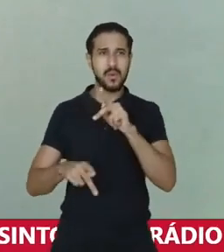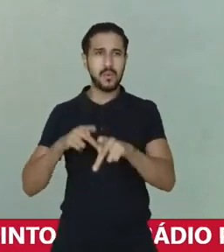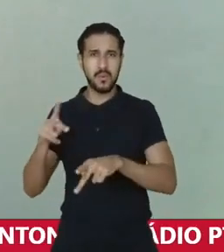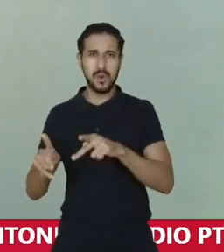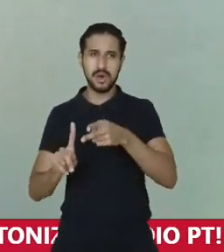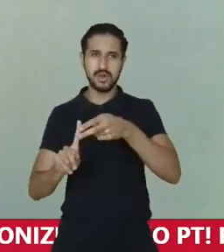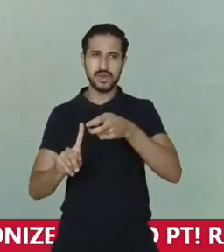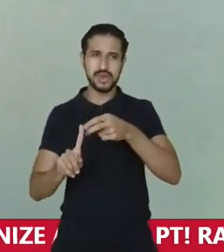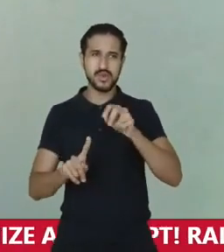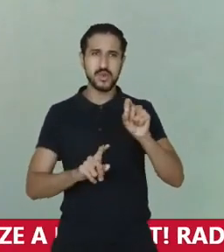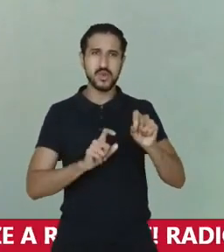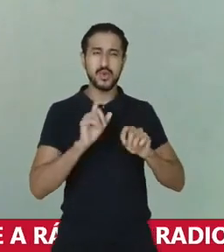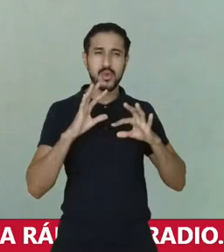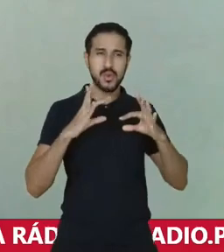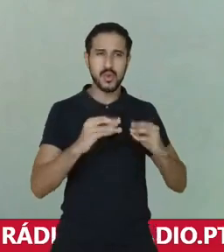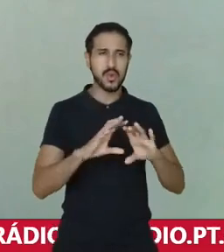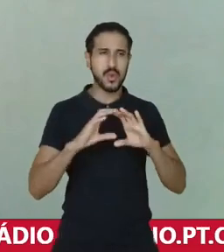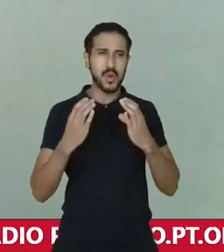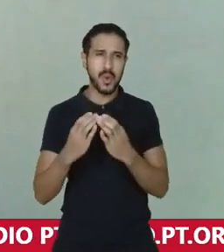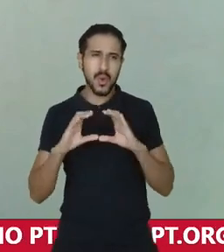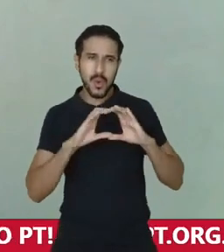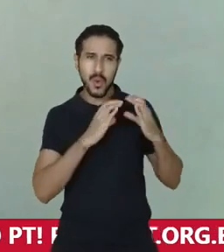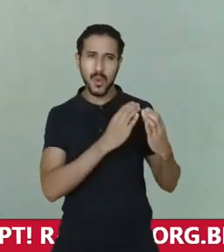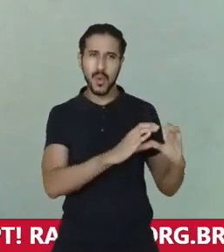povos indígenas, todas as